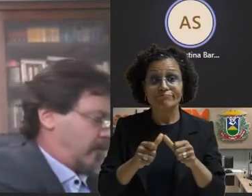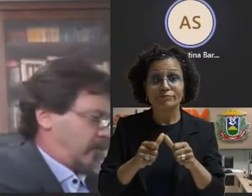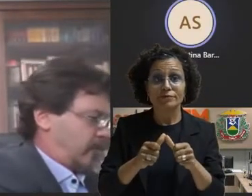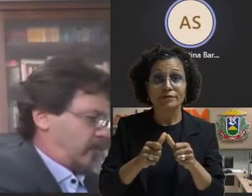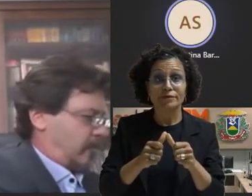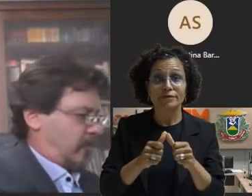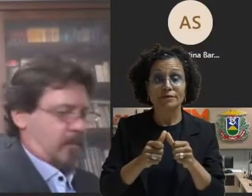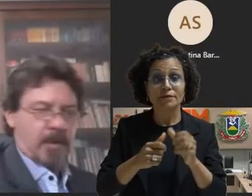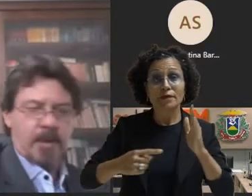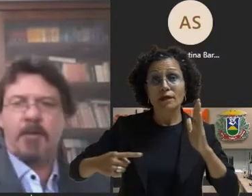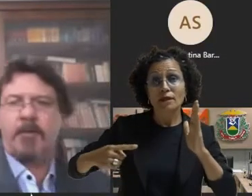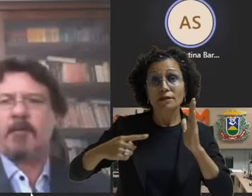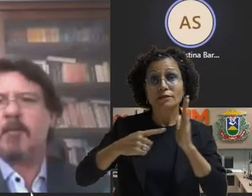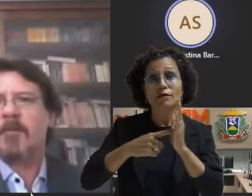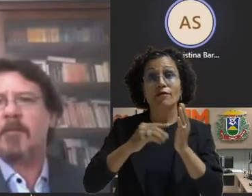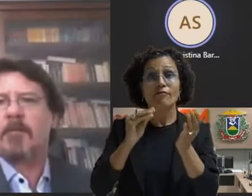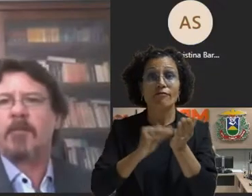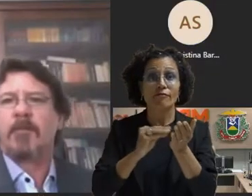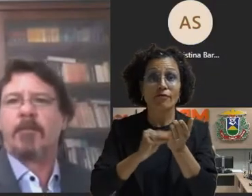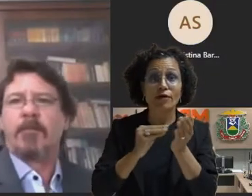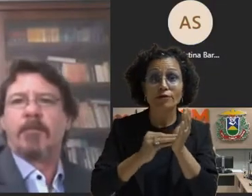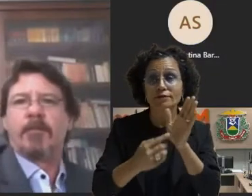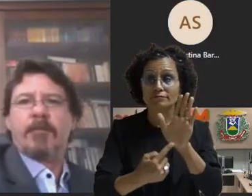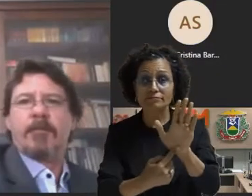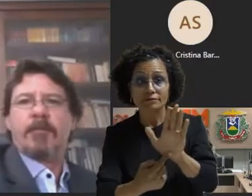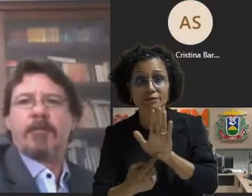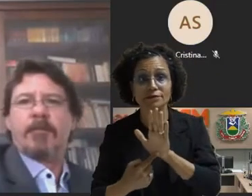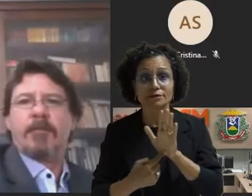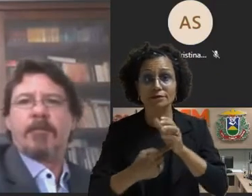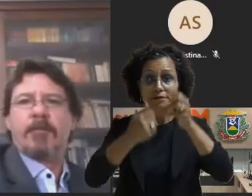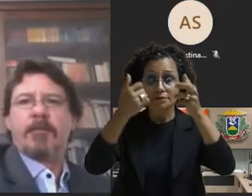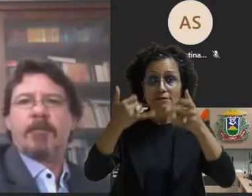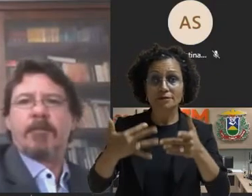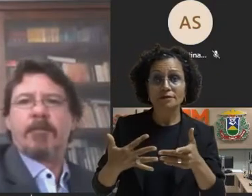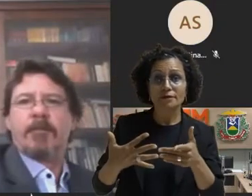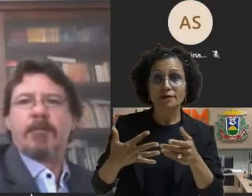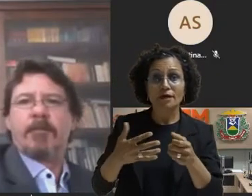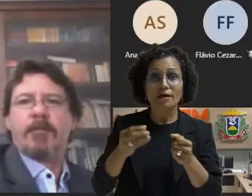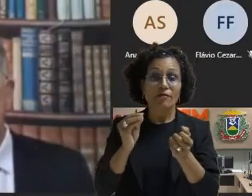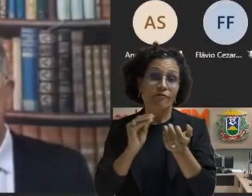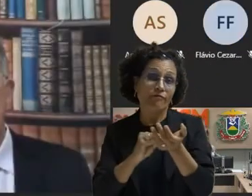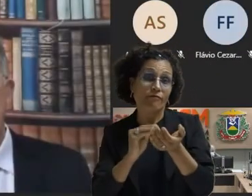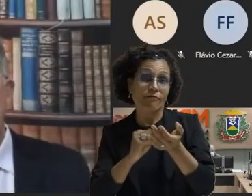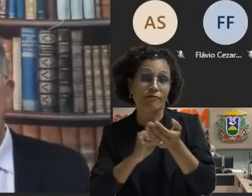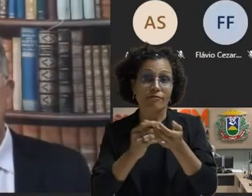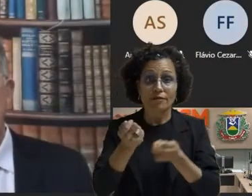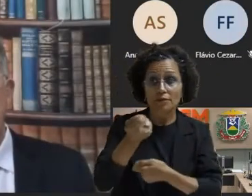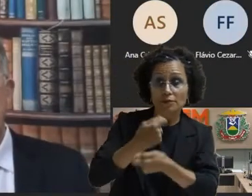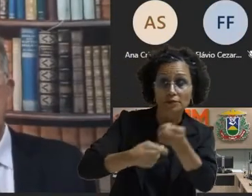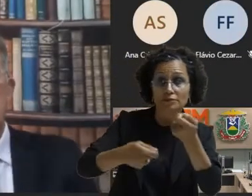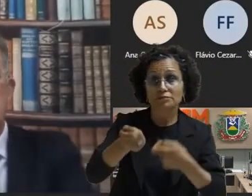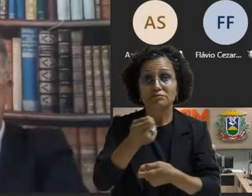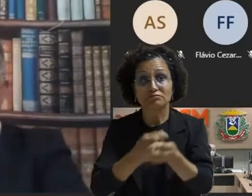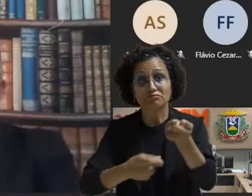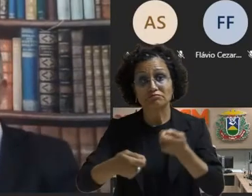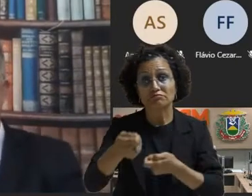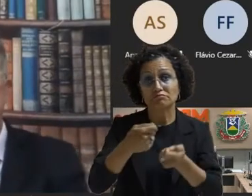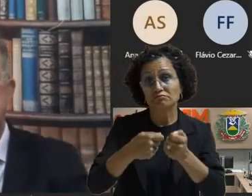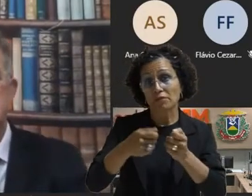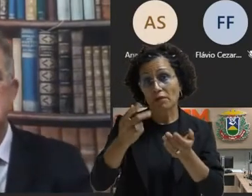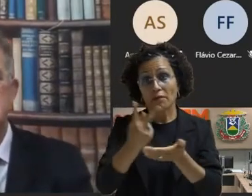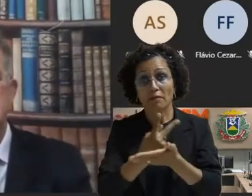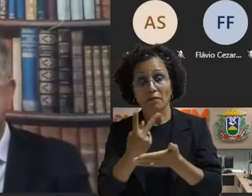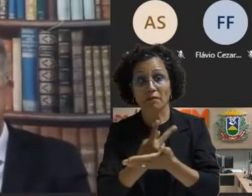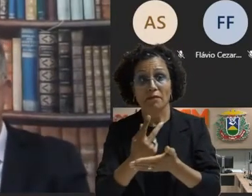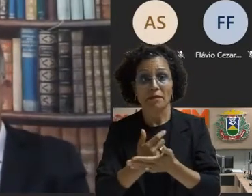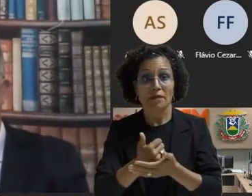falta de prestação de conta, irregularidade administrativa, entrar com um monte de ação que é 12 mil